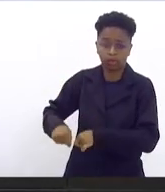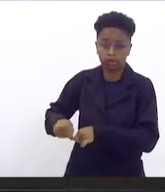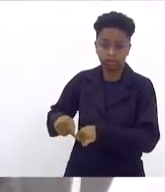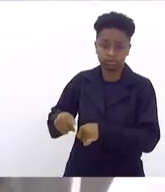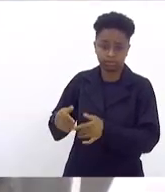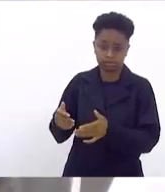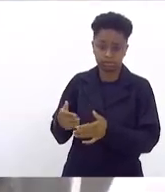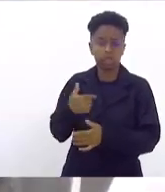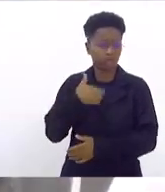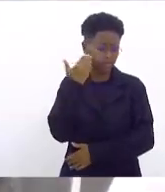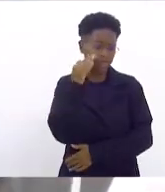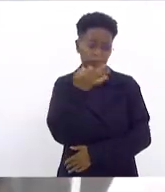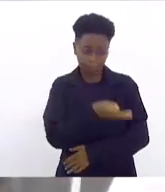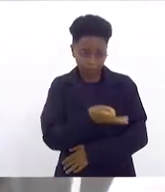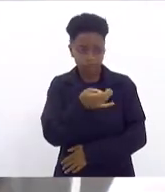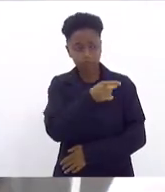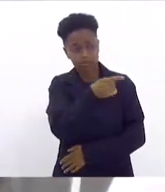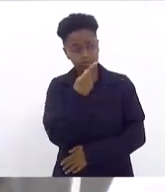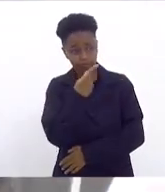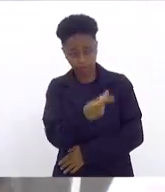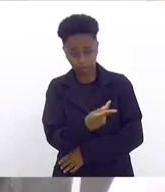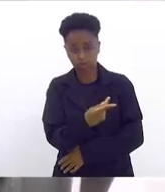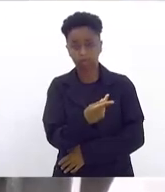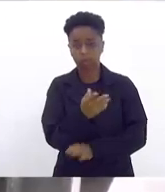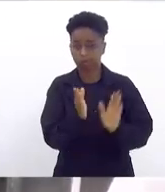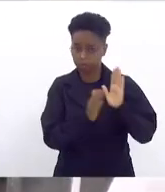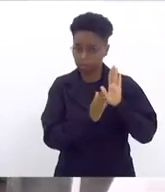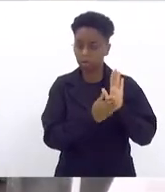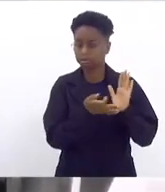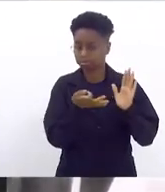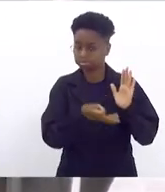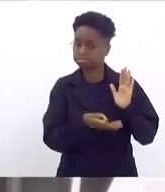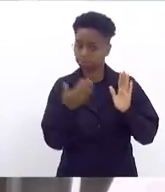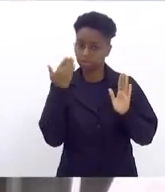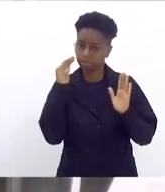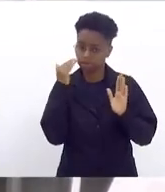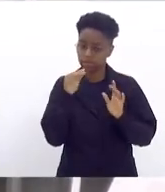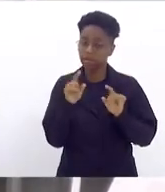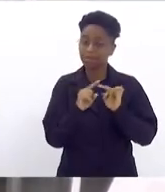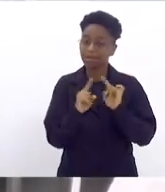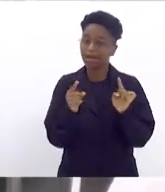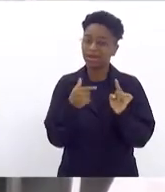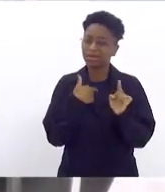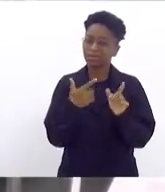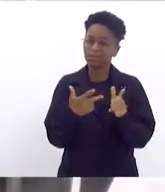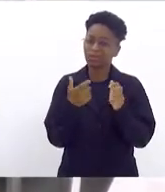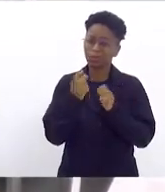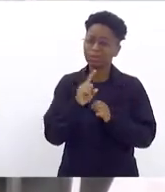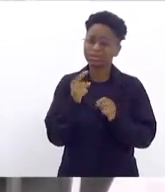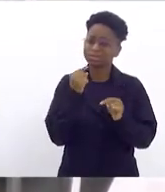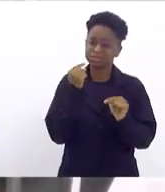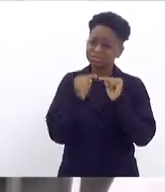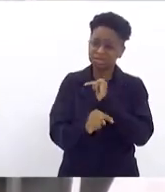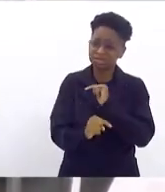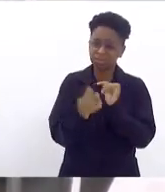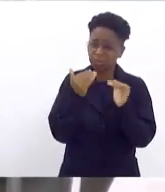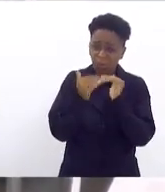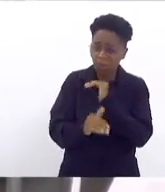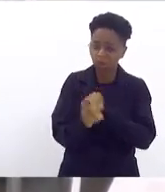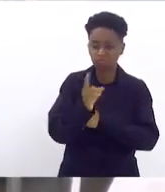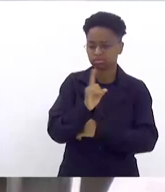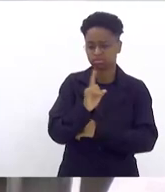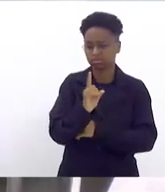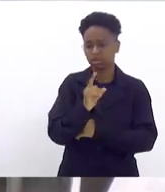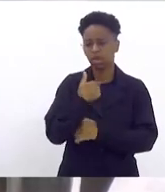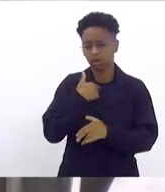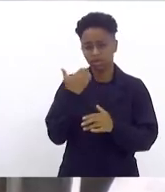compreendi perfeitamente o que Vossa Excelência está propondo, está colocando, e eu nem vi divergência com o que eu estou falando. O